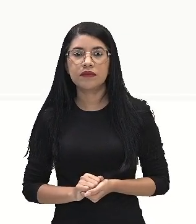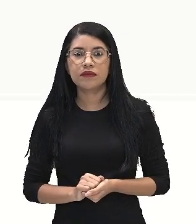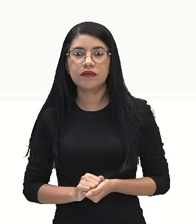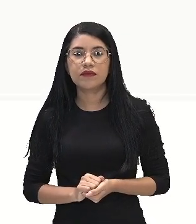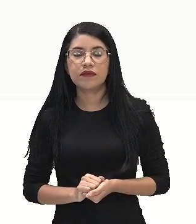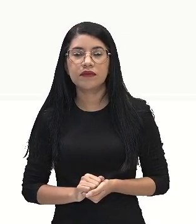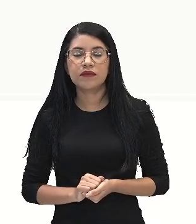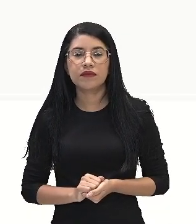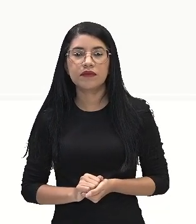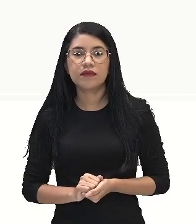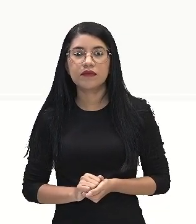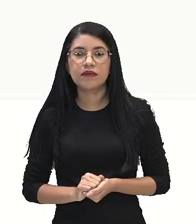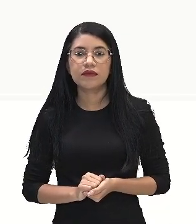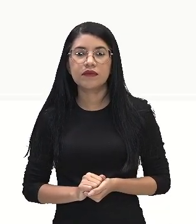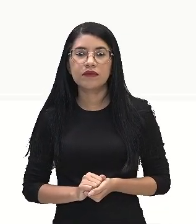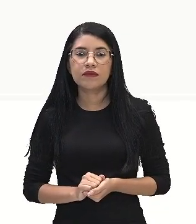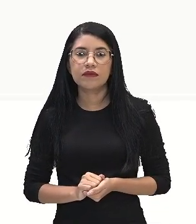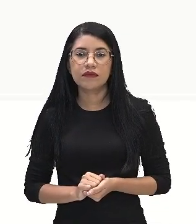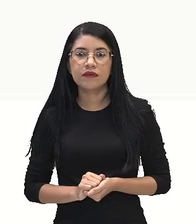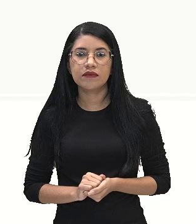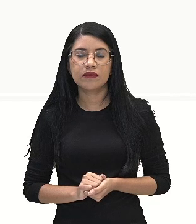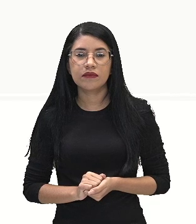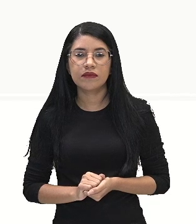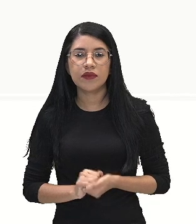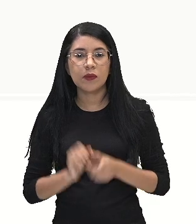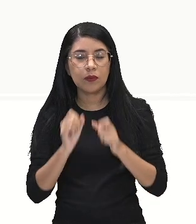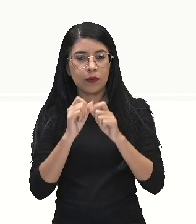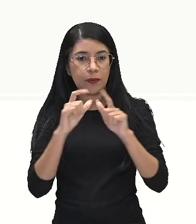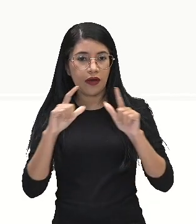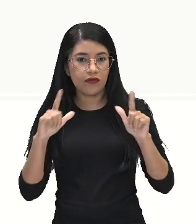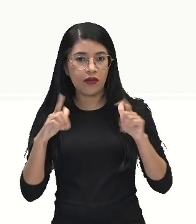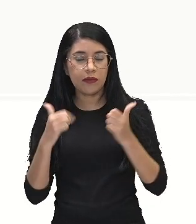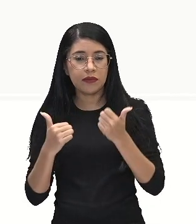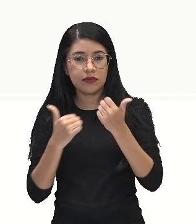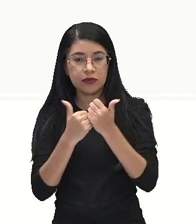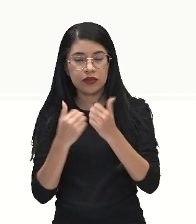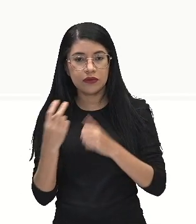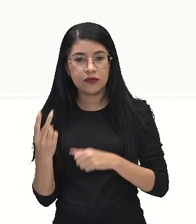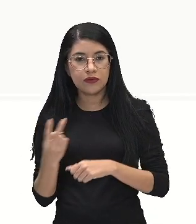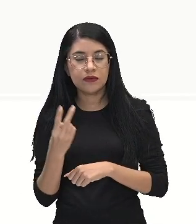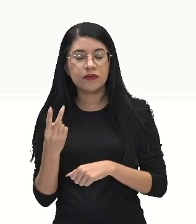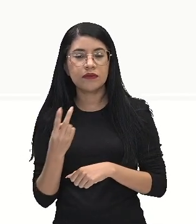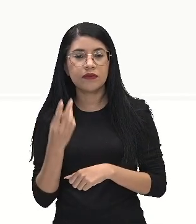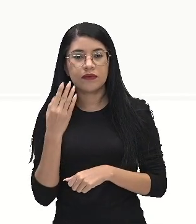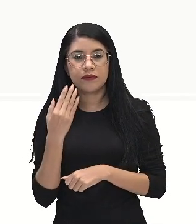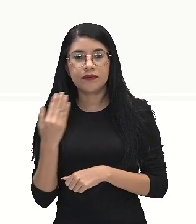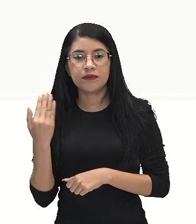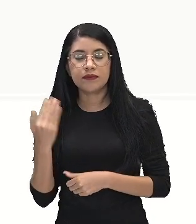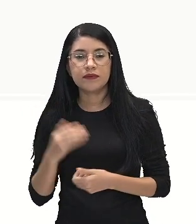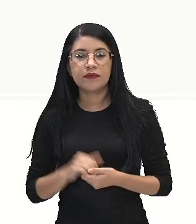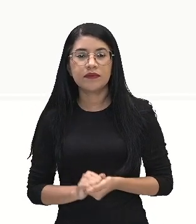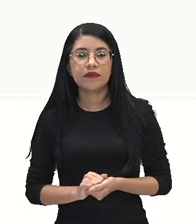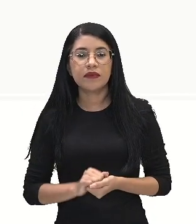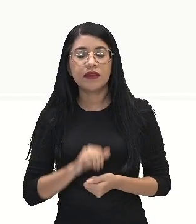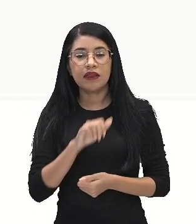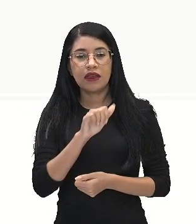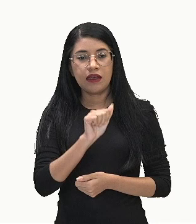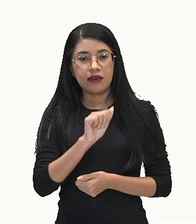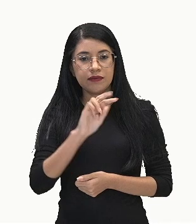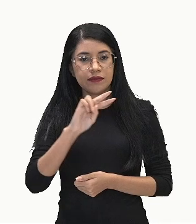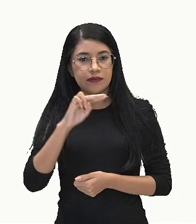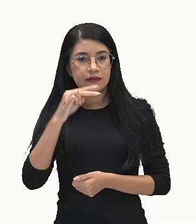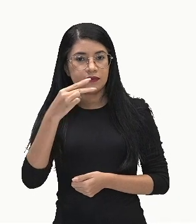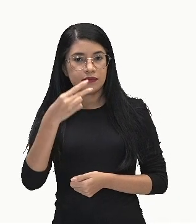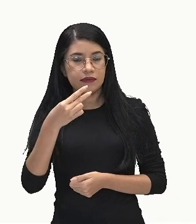lá, então? Escrever a nossa fórmula? Olha só. Vamos começar aqui com A ao quadrado, que